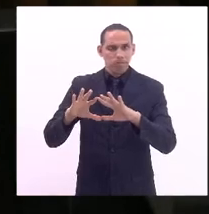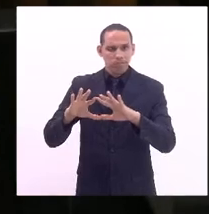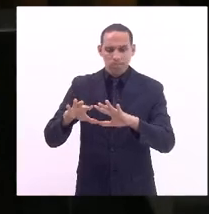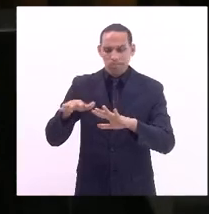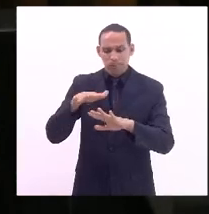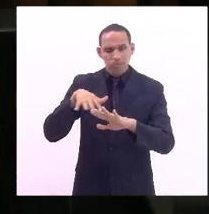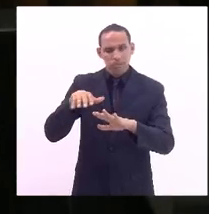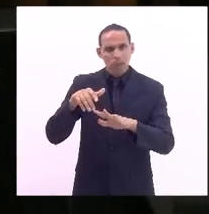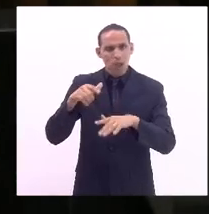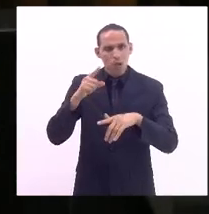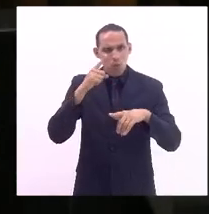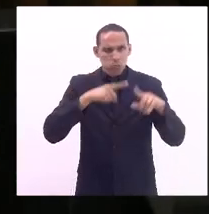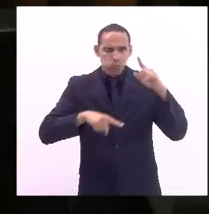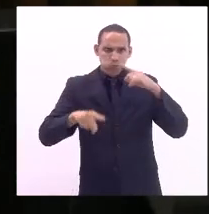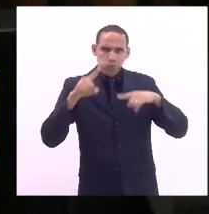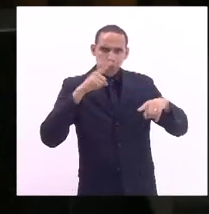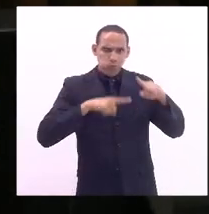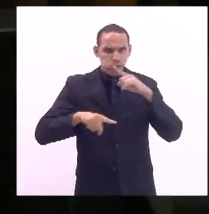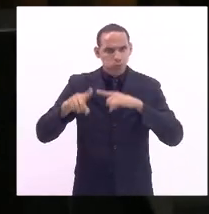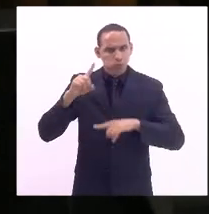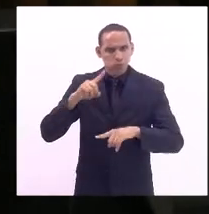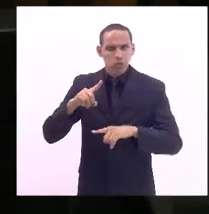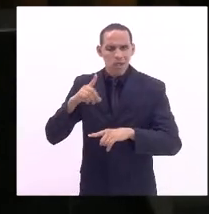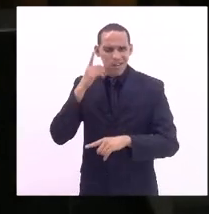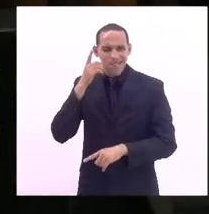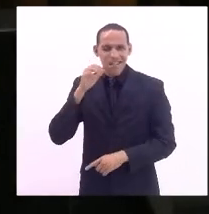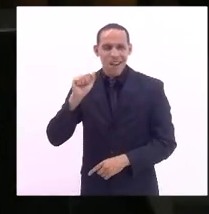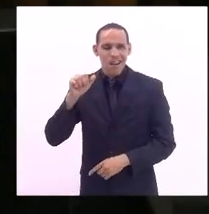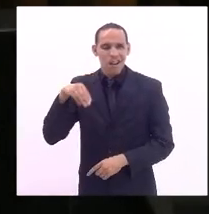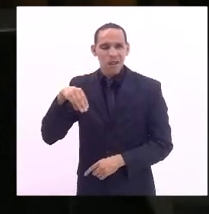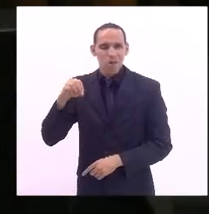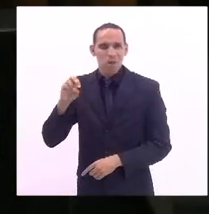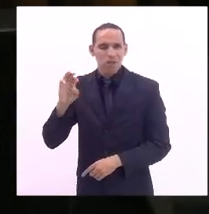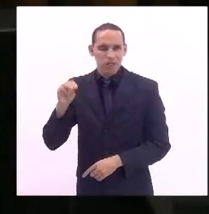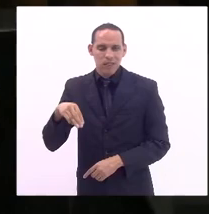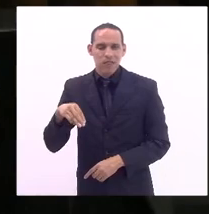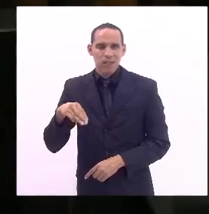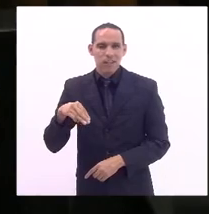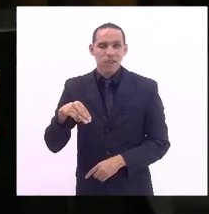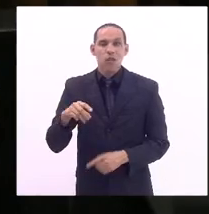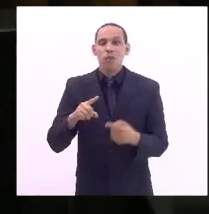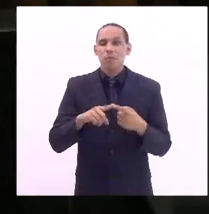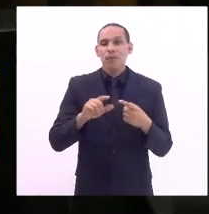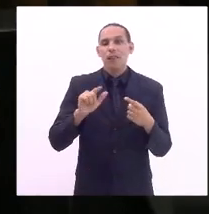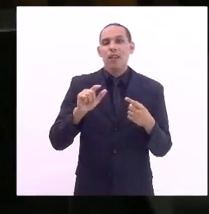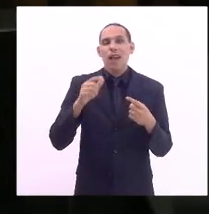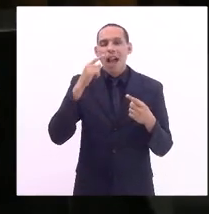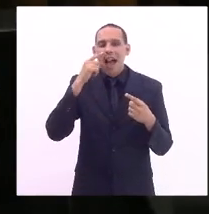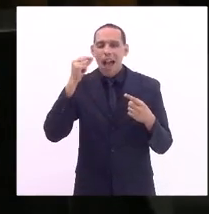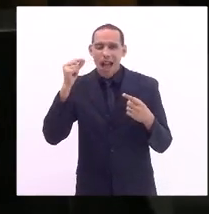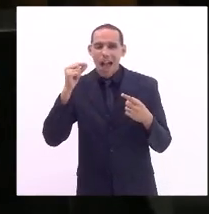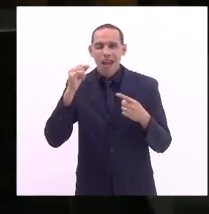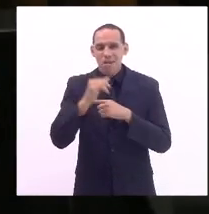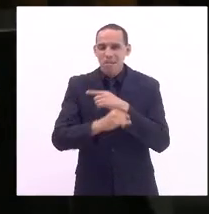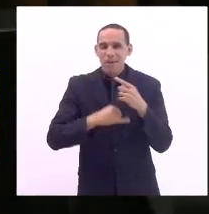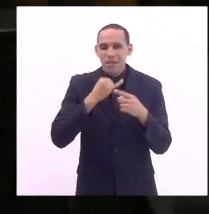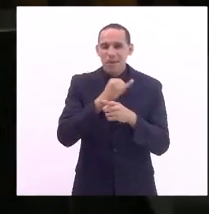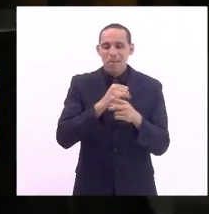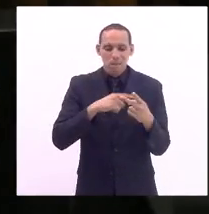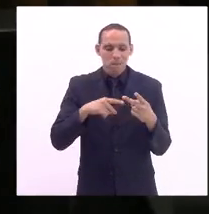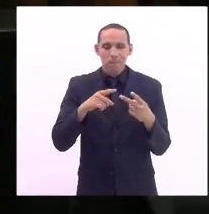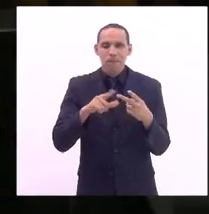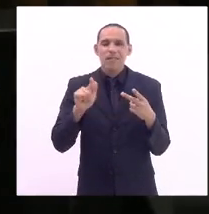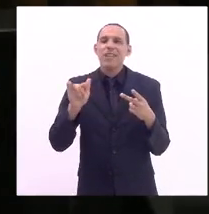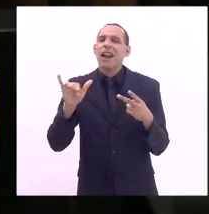controlam, deputado Rodrigo Amorim, a gatonete, a venda do bujão de